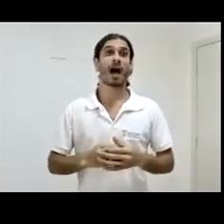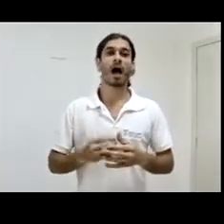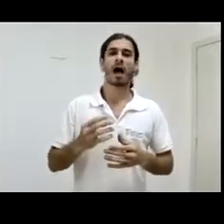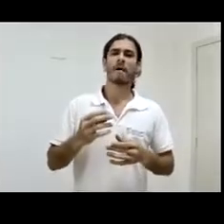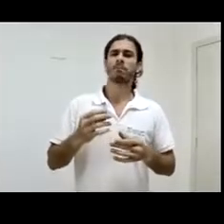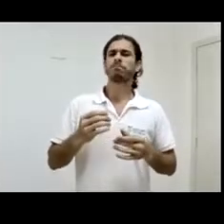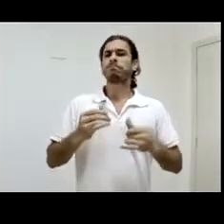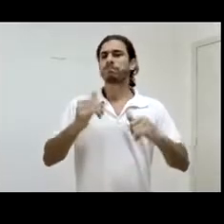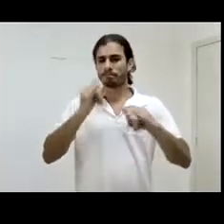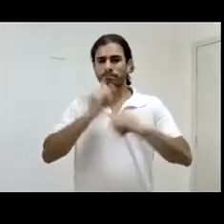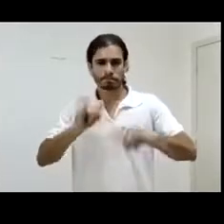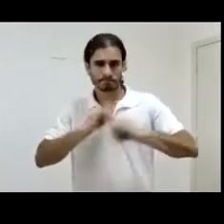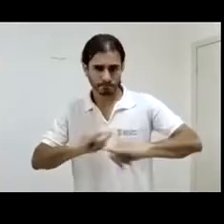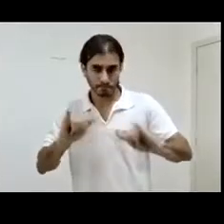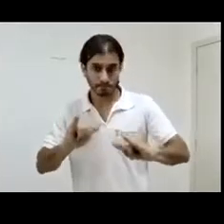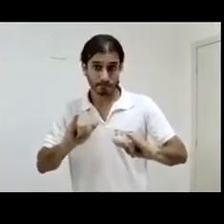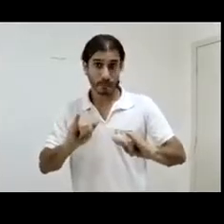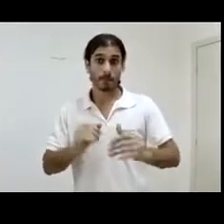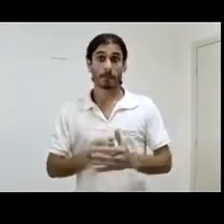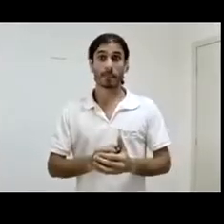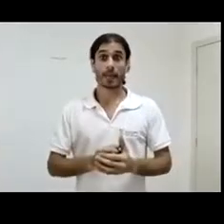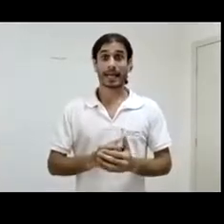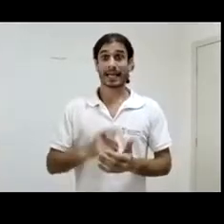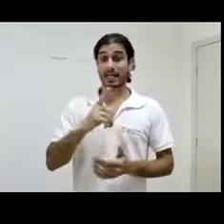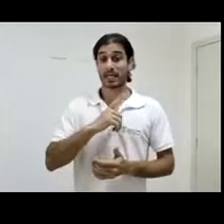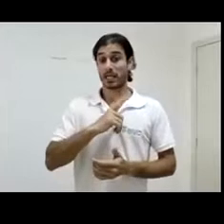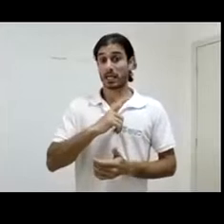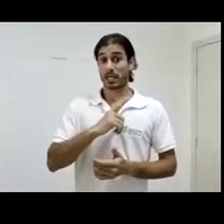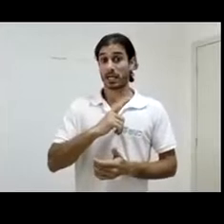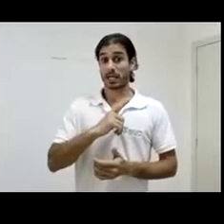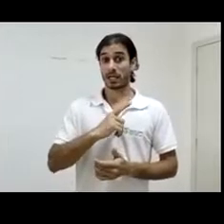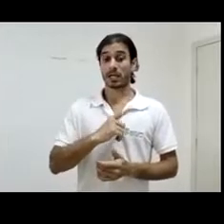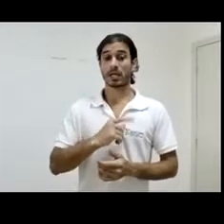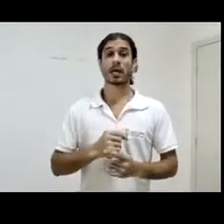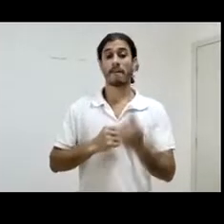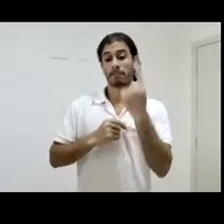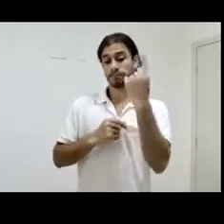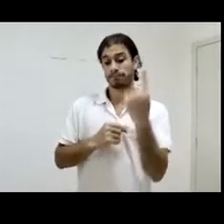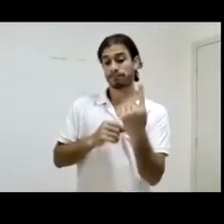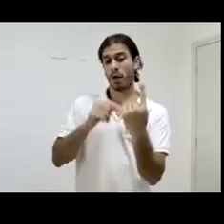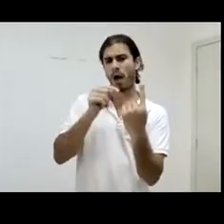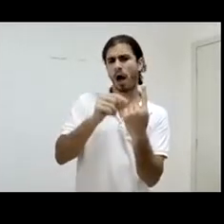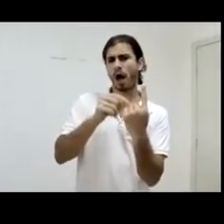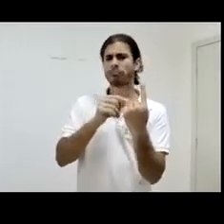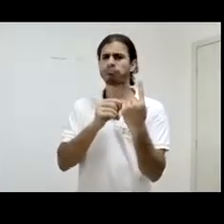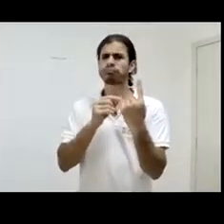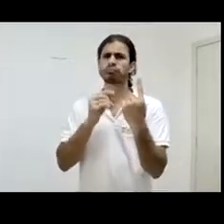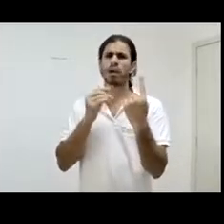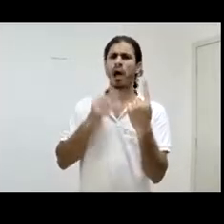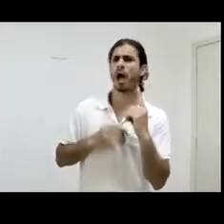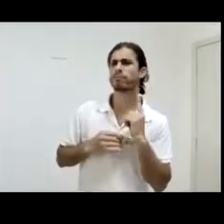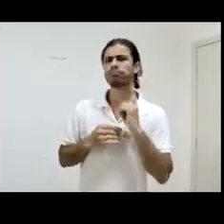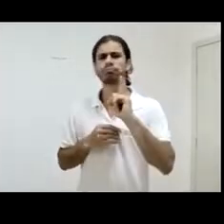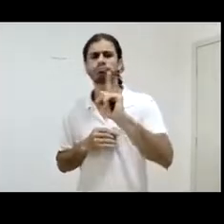adaptações necessárias no espaço da biblioteca, né? Por exemplo, a biblioteca vai receber um